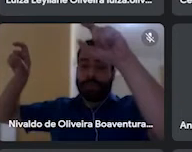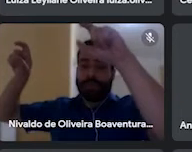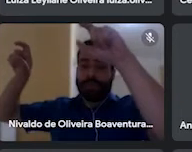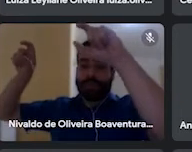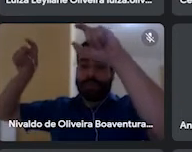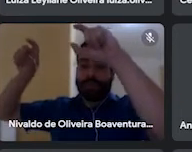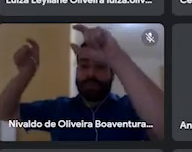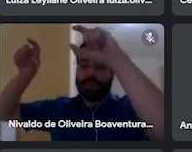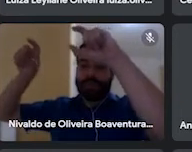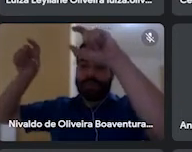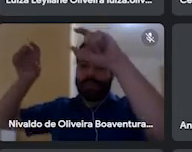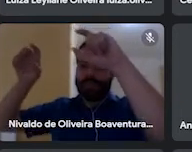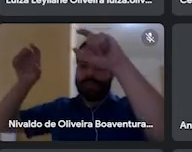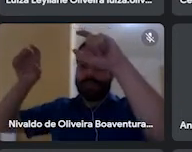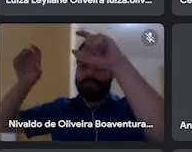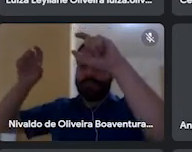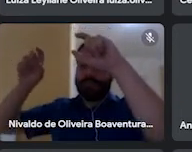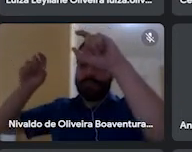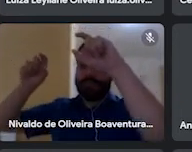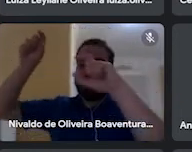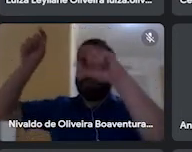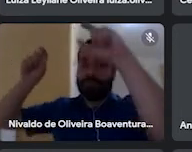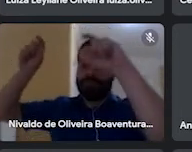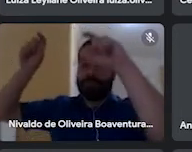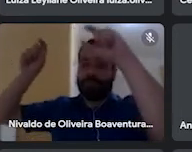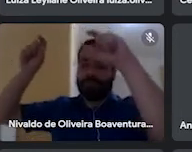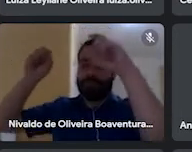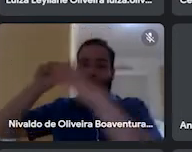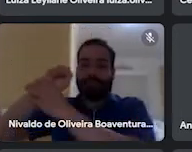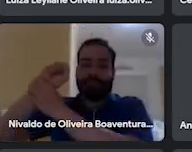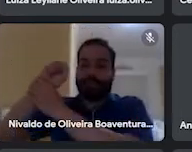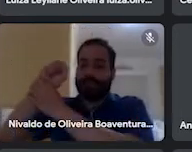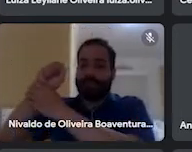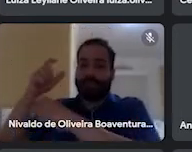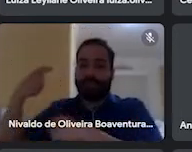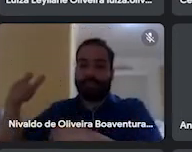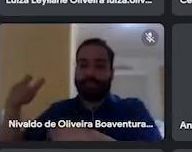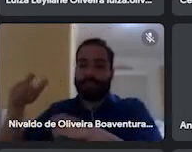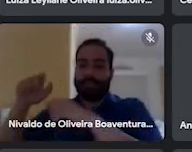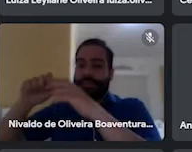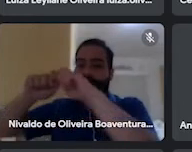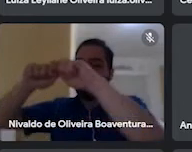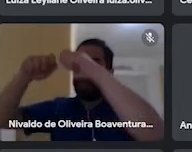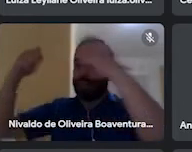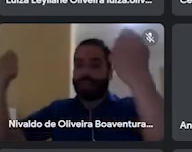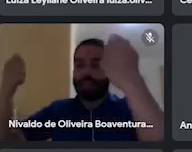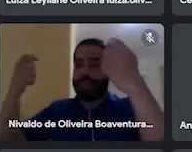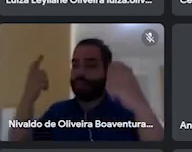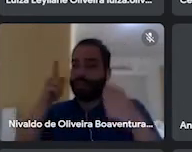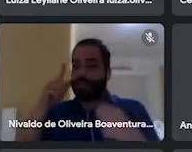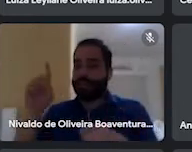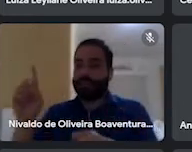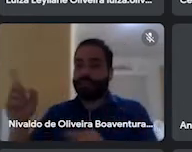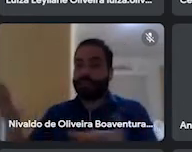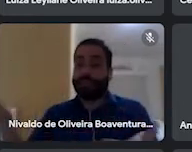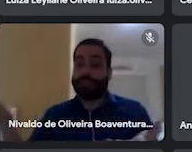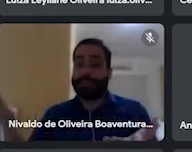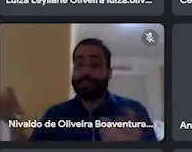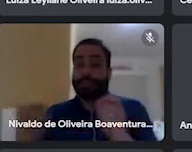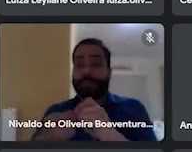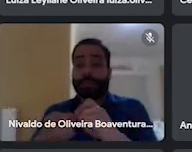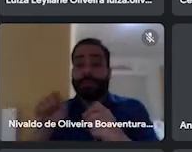chave estava solta. Não tinha como abrir a chave. E aí? O que você vai fazer? Você